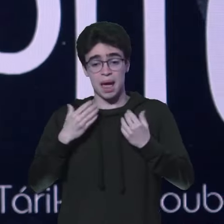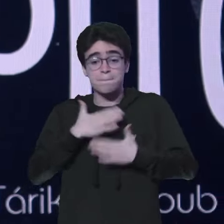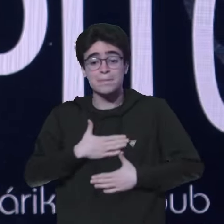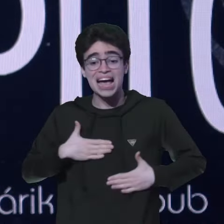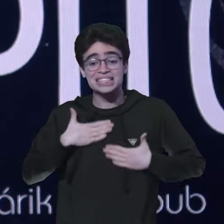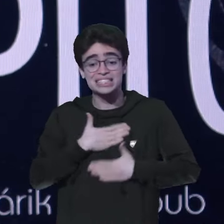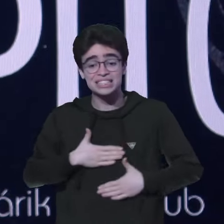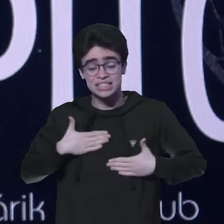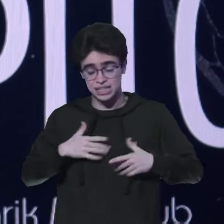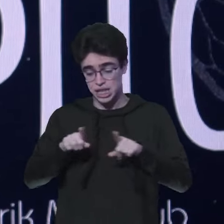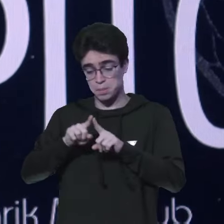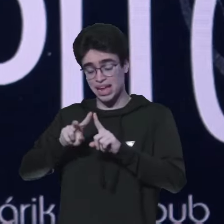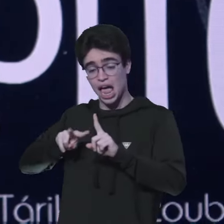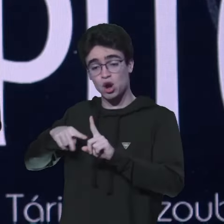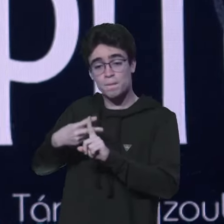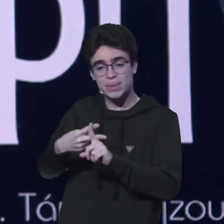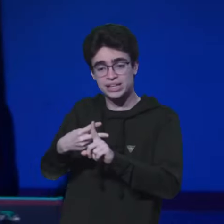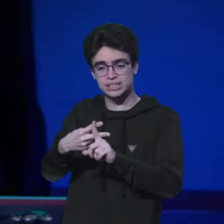e recompensa.